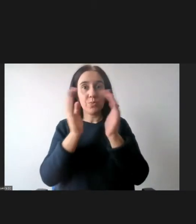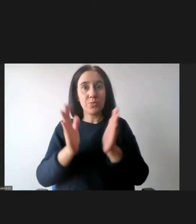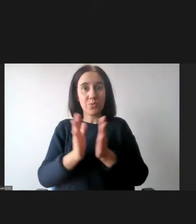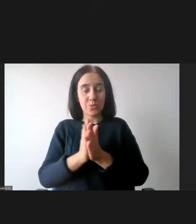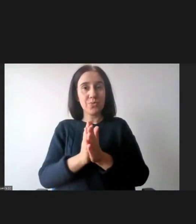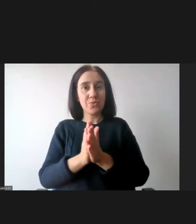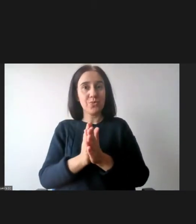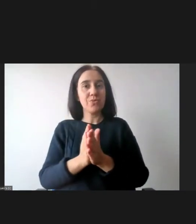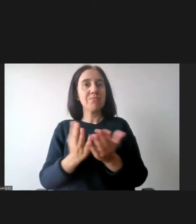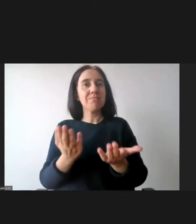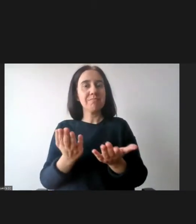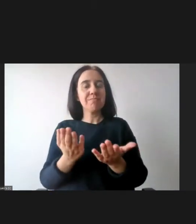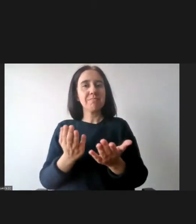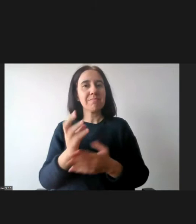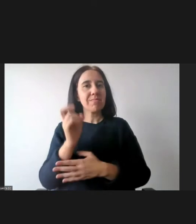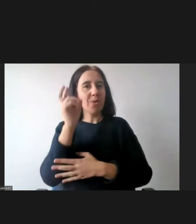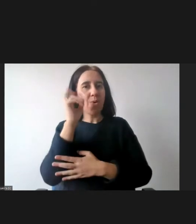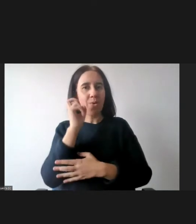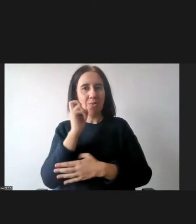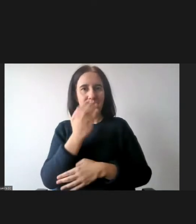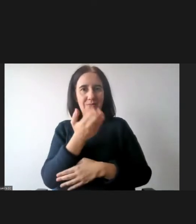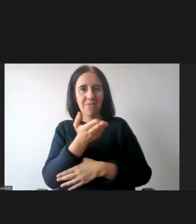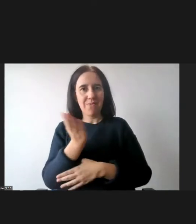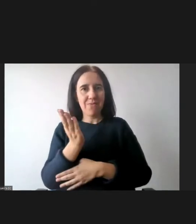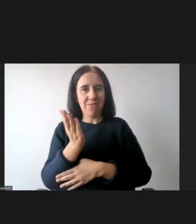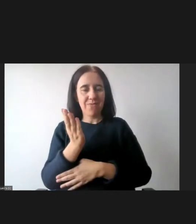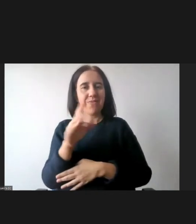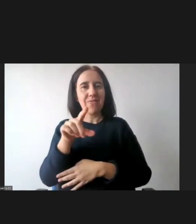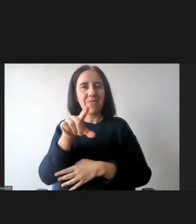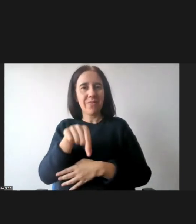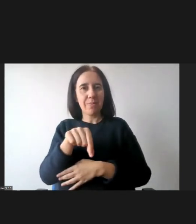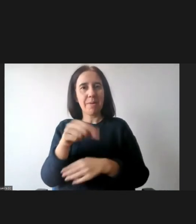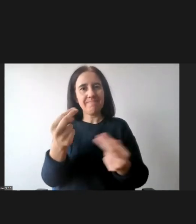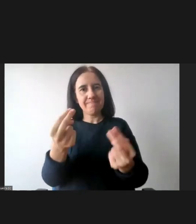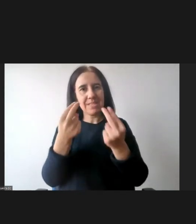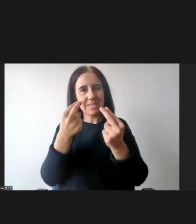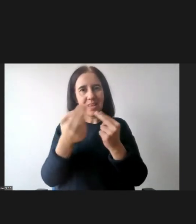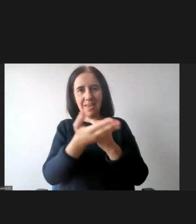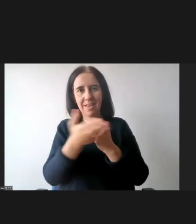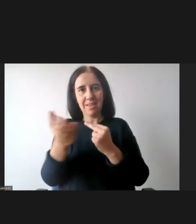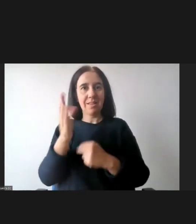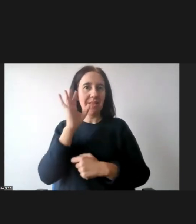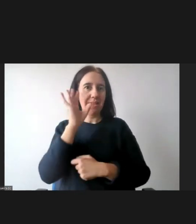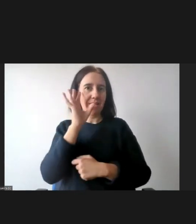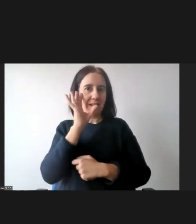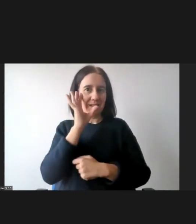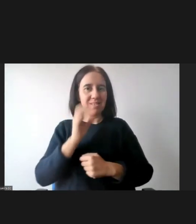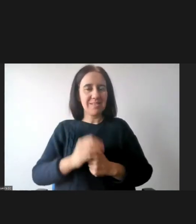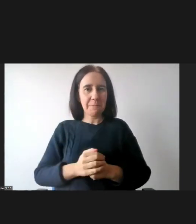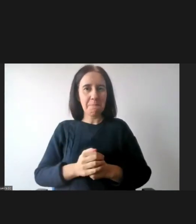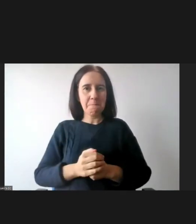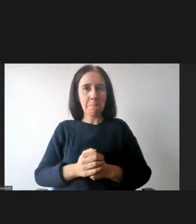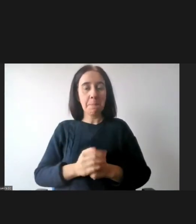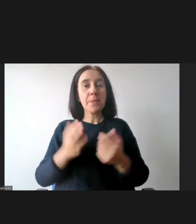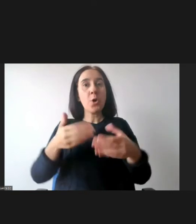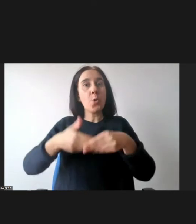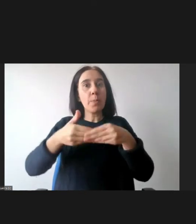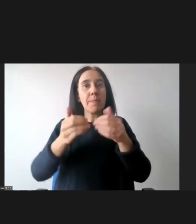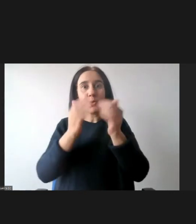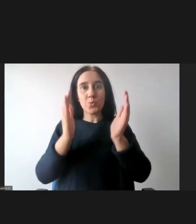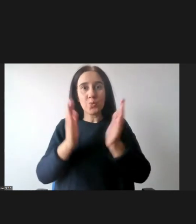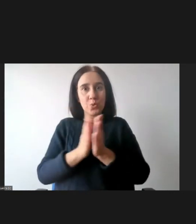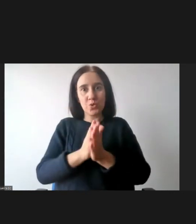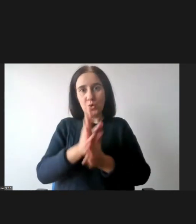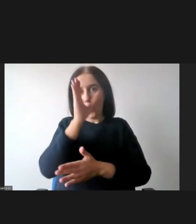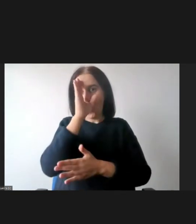que nos ouvem e que nos seguem nesta tarde. Queria cumprimentar todos,